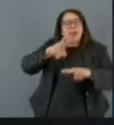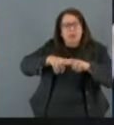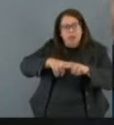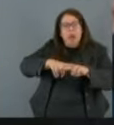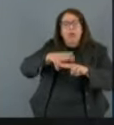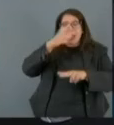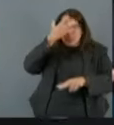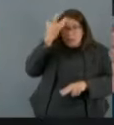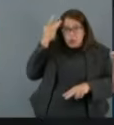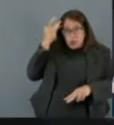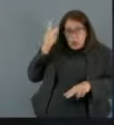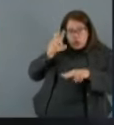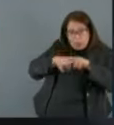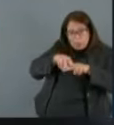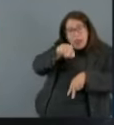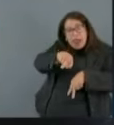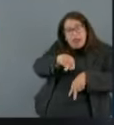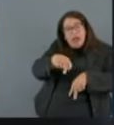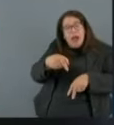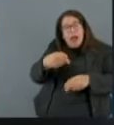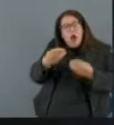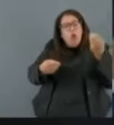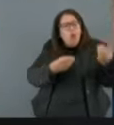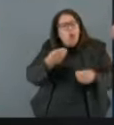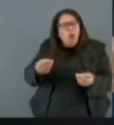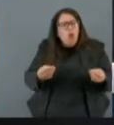constantes, seja eventualmente